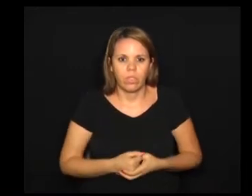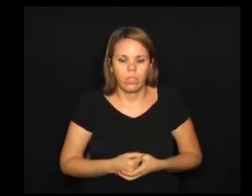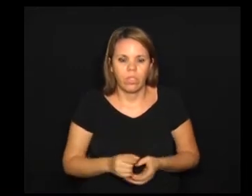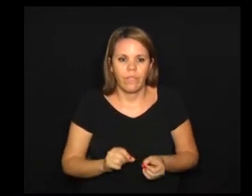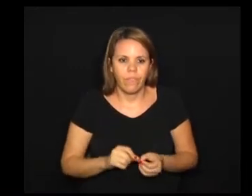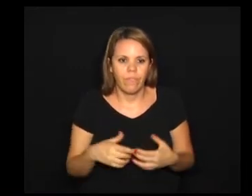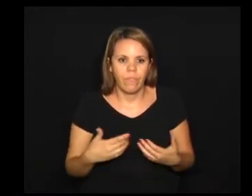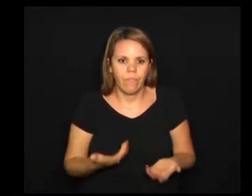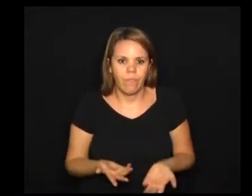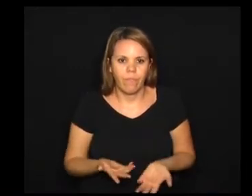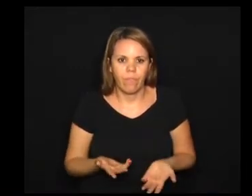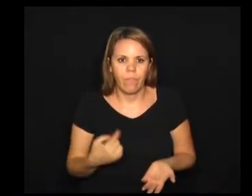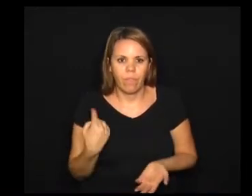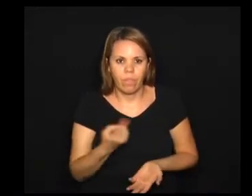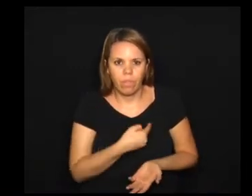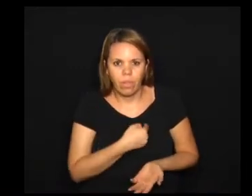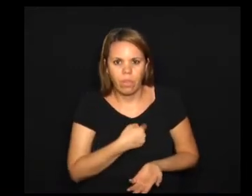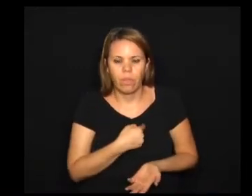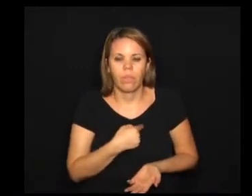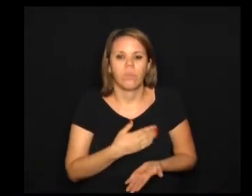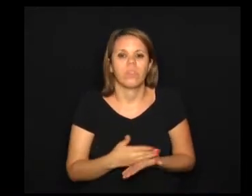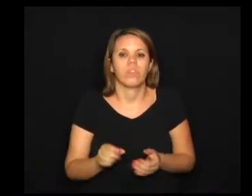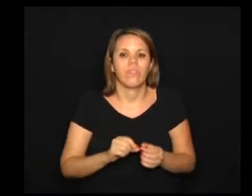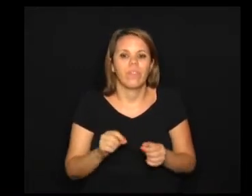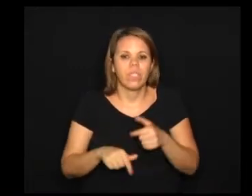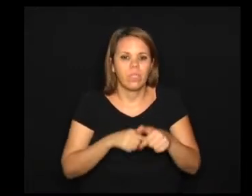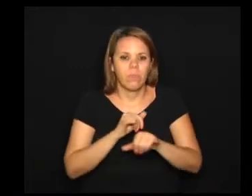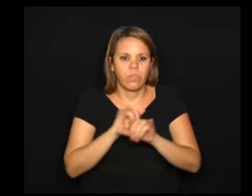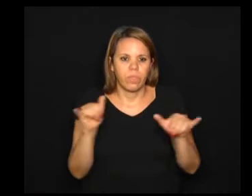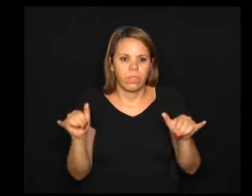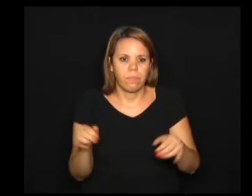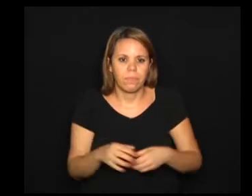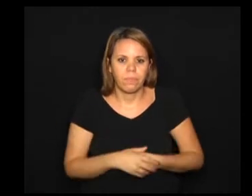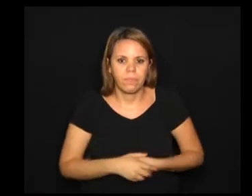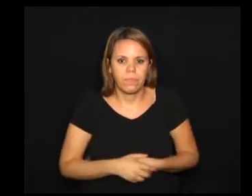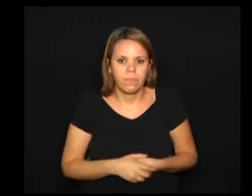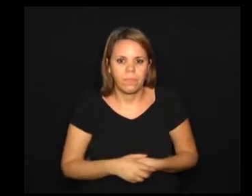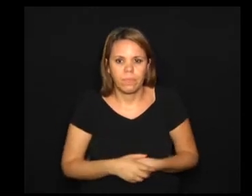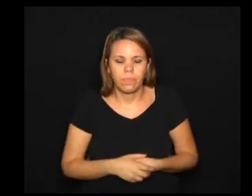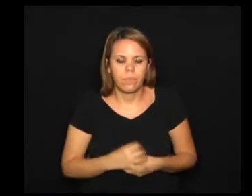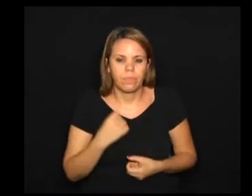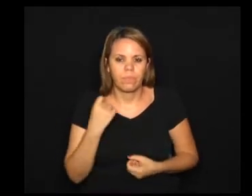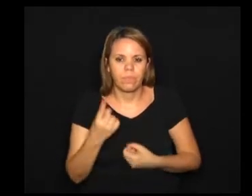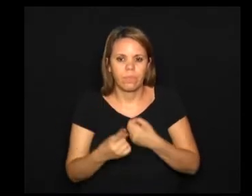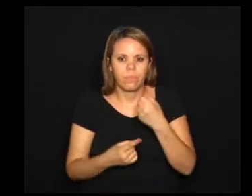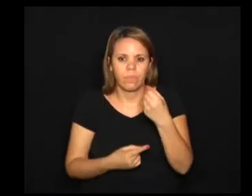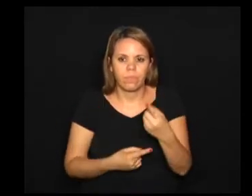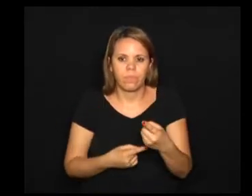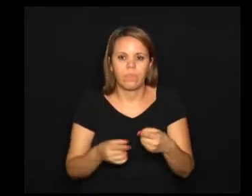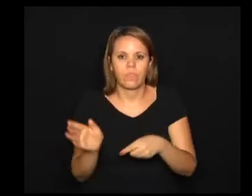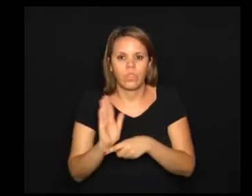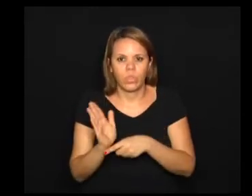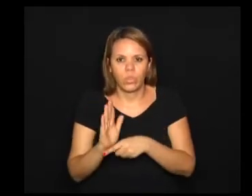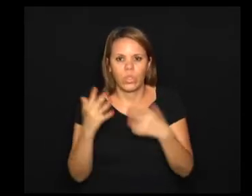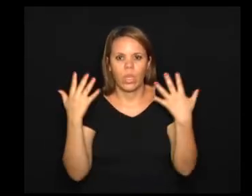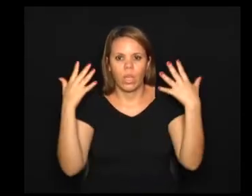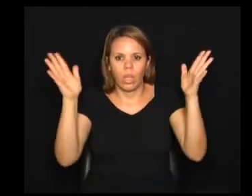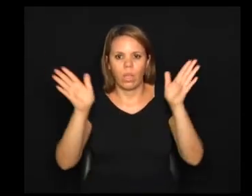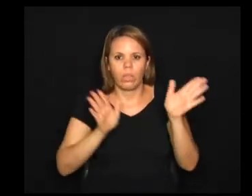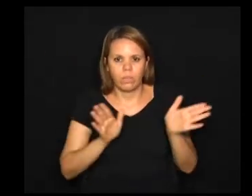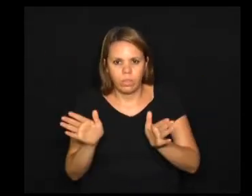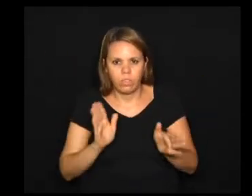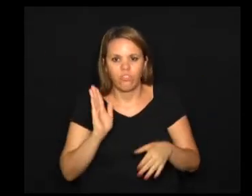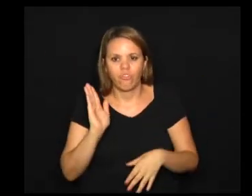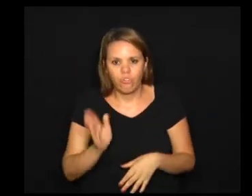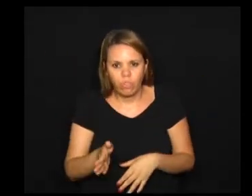feita, e nós estamos começando a fazer esse tipo de divulgação. Alguns vídeos de eventos acessíveis nós